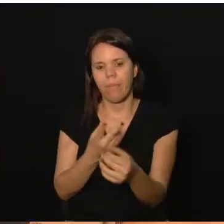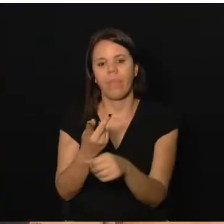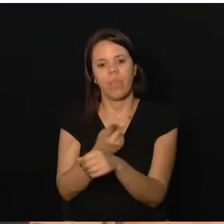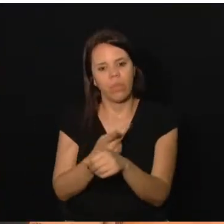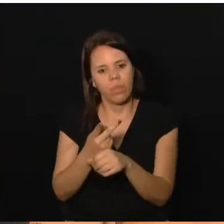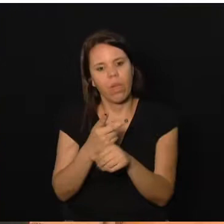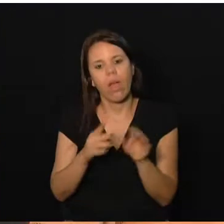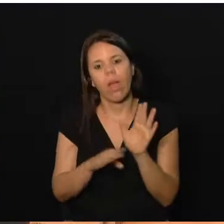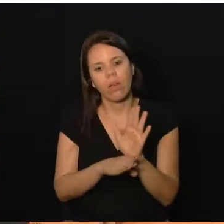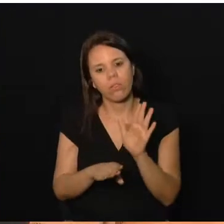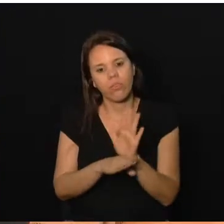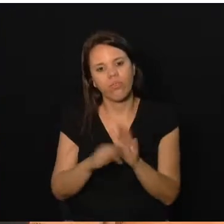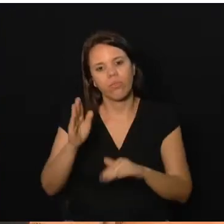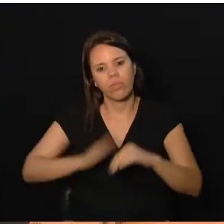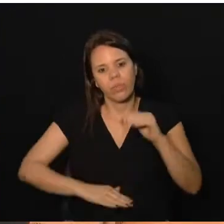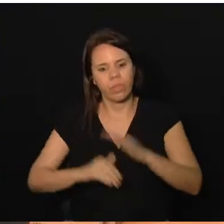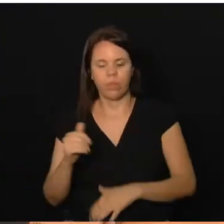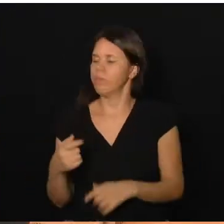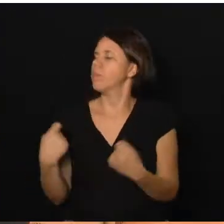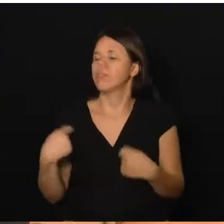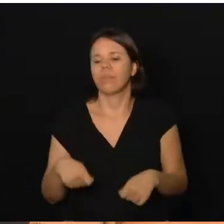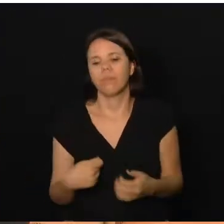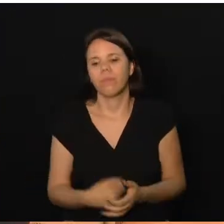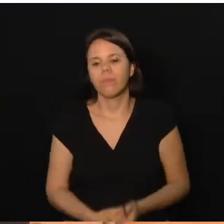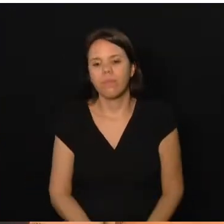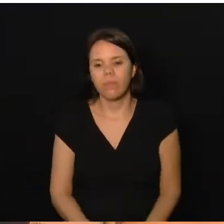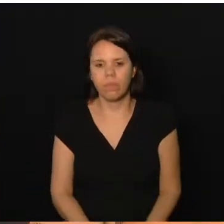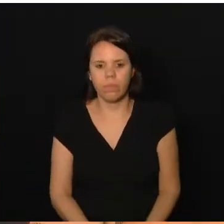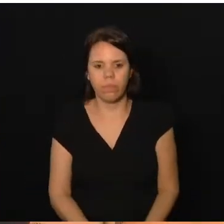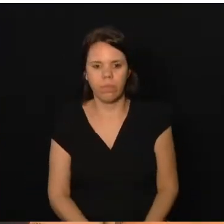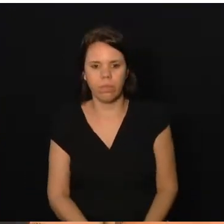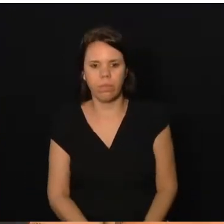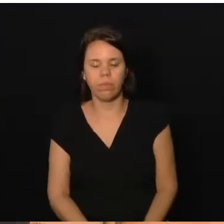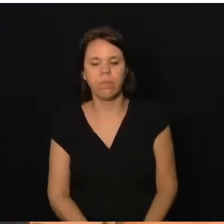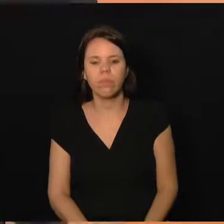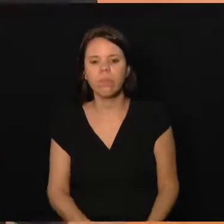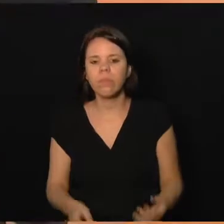de um profissional. Precisa. A outra é...